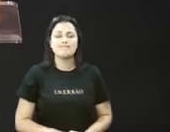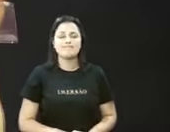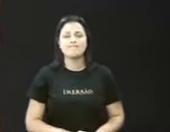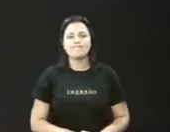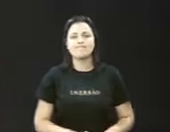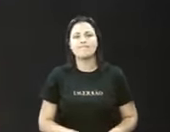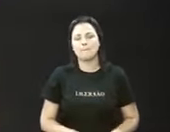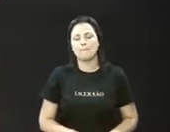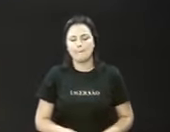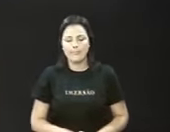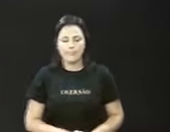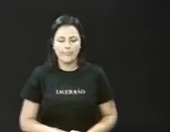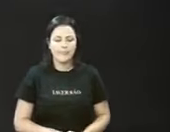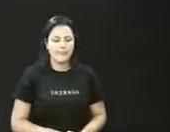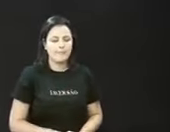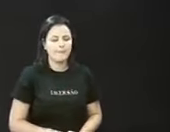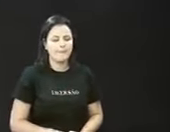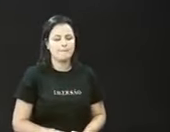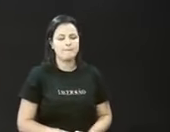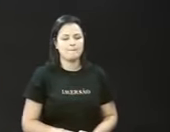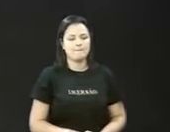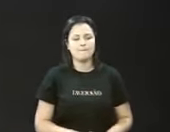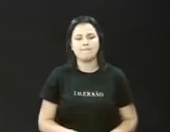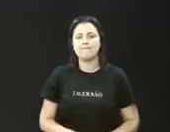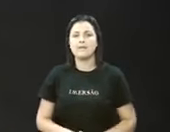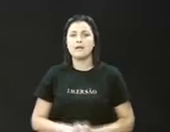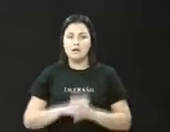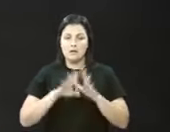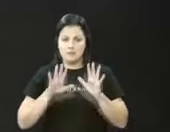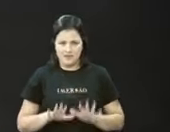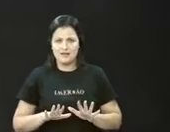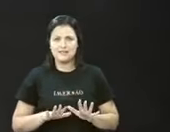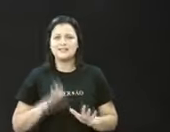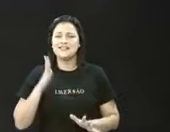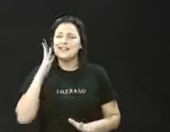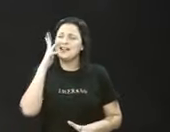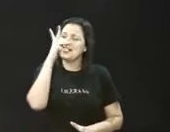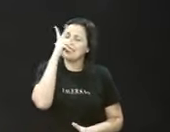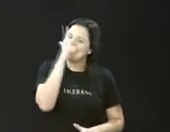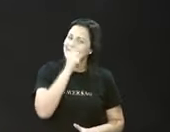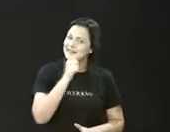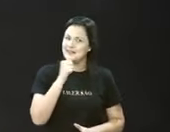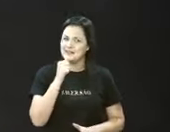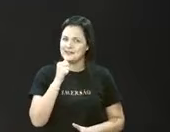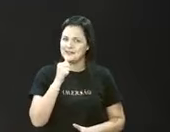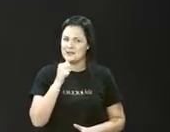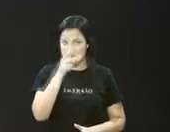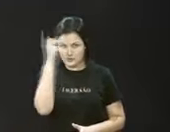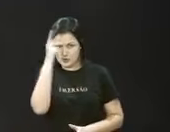O problema é que é bonito ser chamado de flecha, porque acerta o alvo,